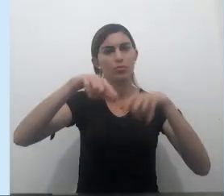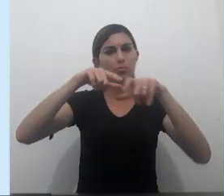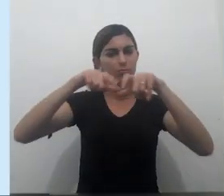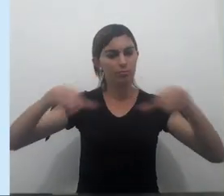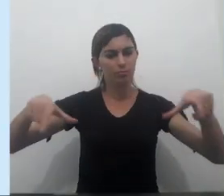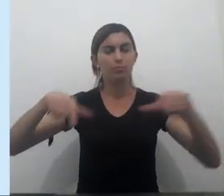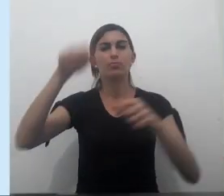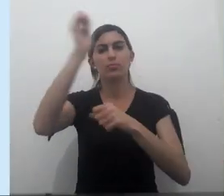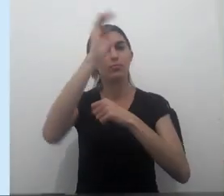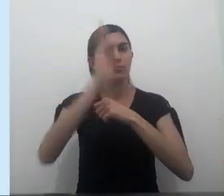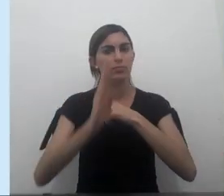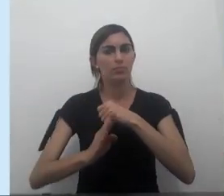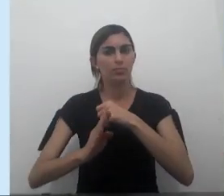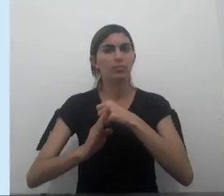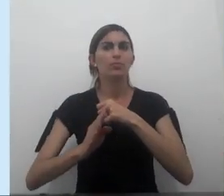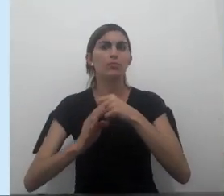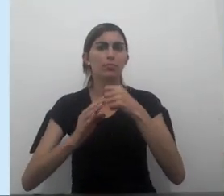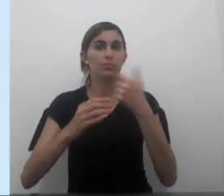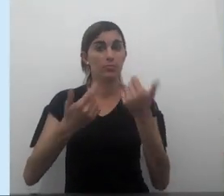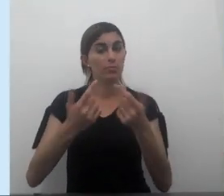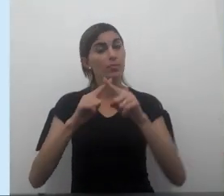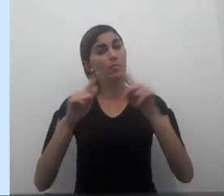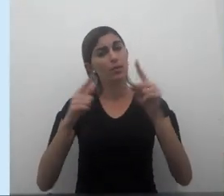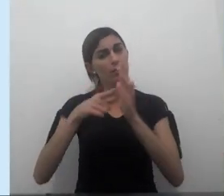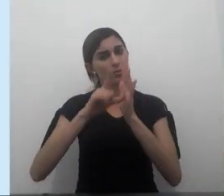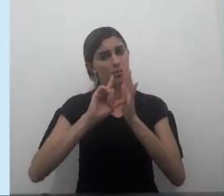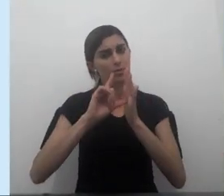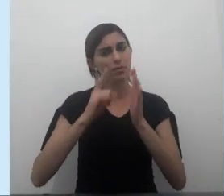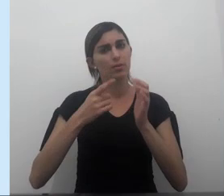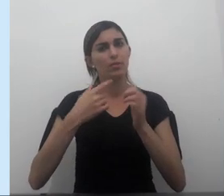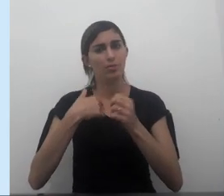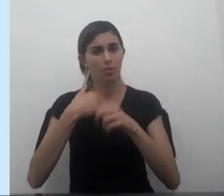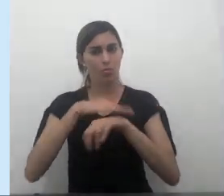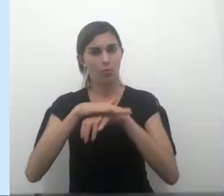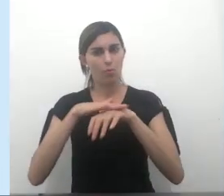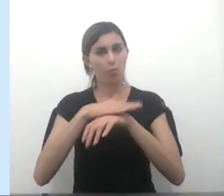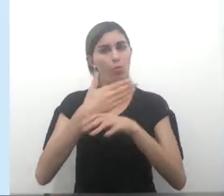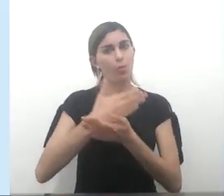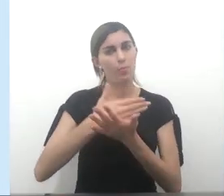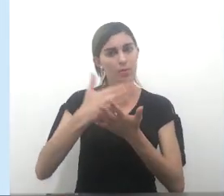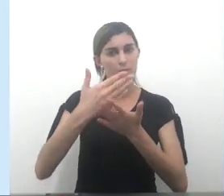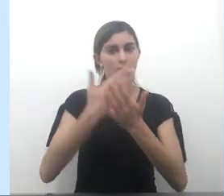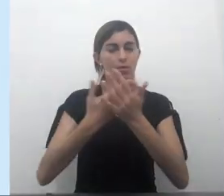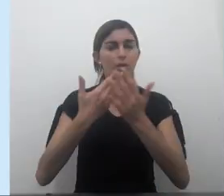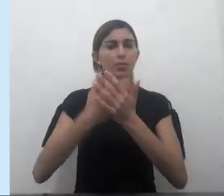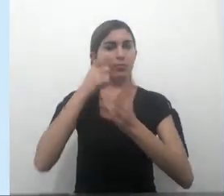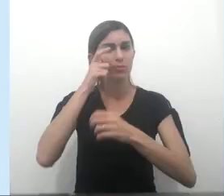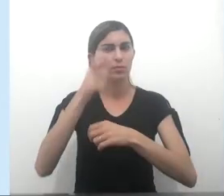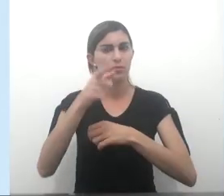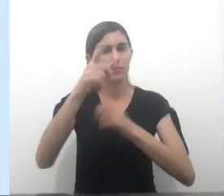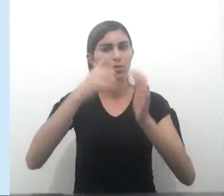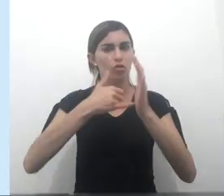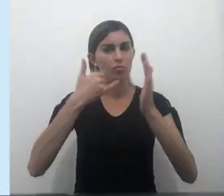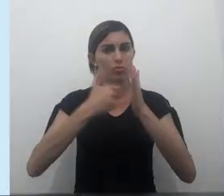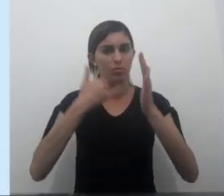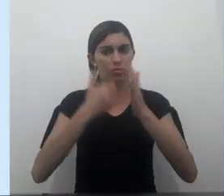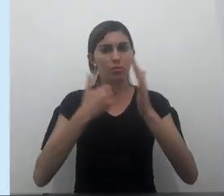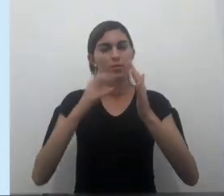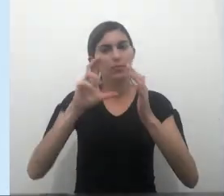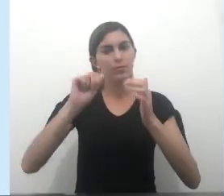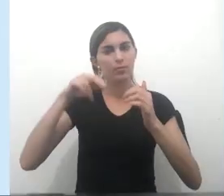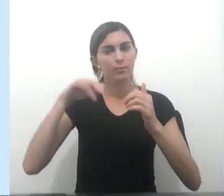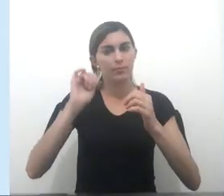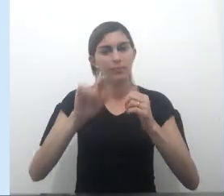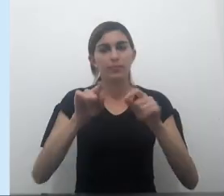território brasileiro, a partir dos transportes. Mas antes de a gente começar essa aula, é interessante que você se inscreva no canal,